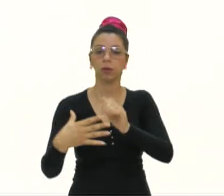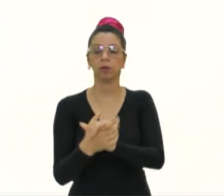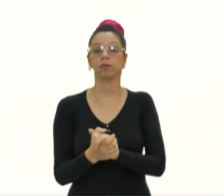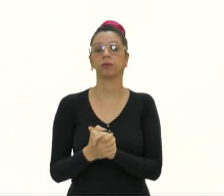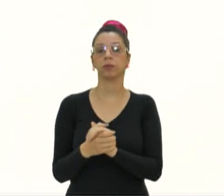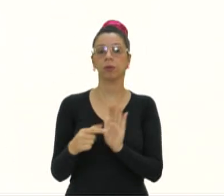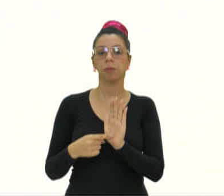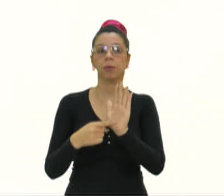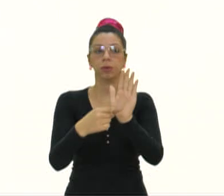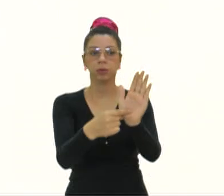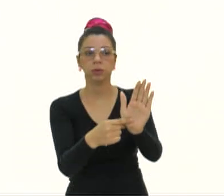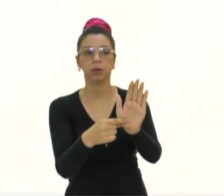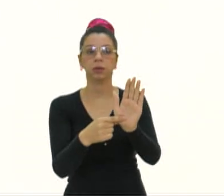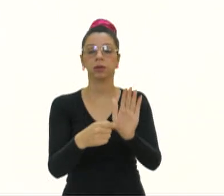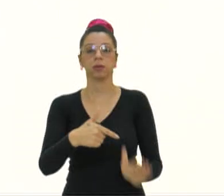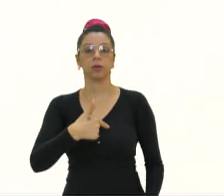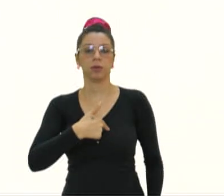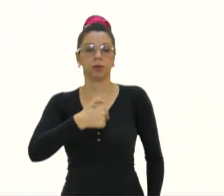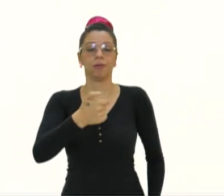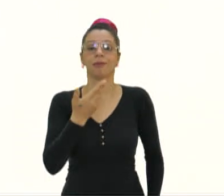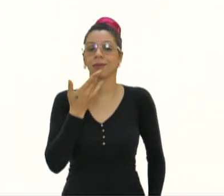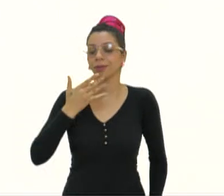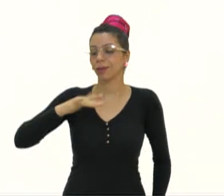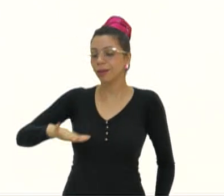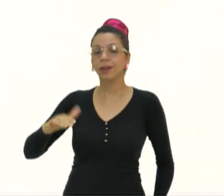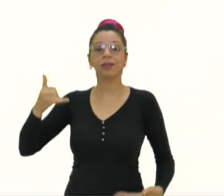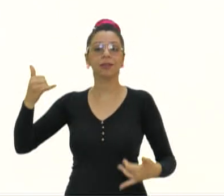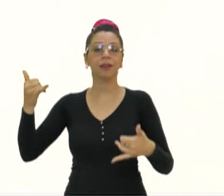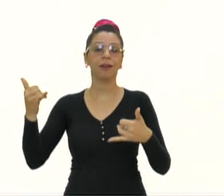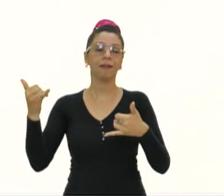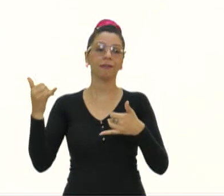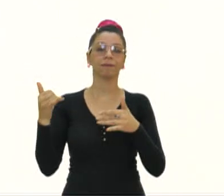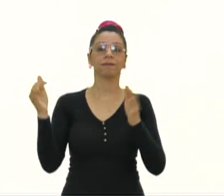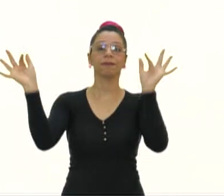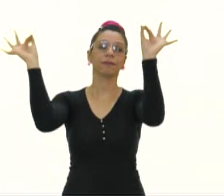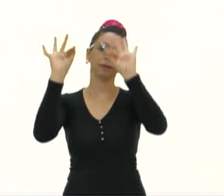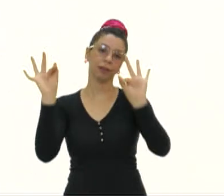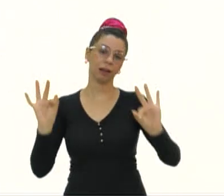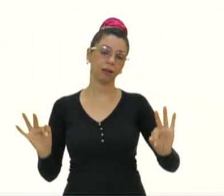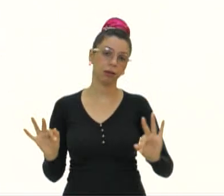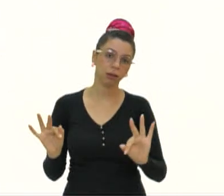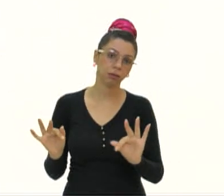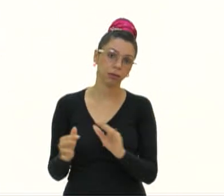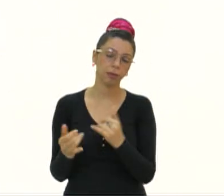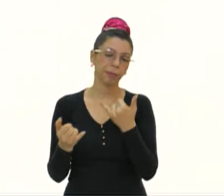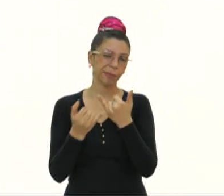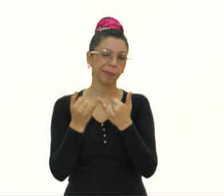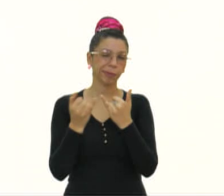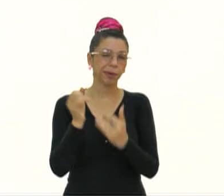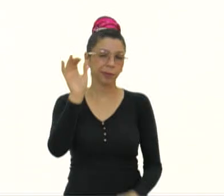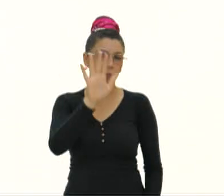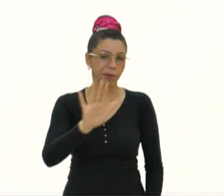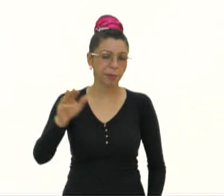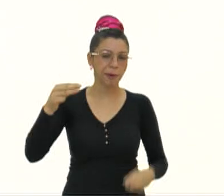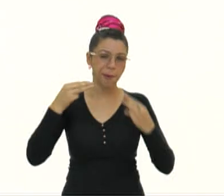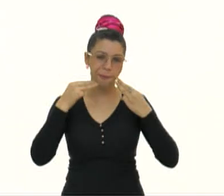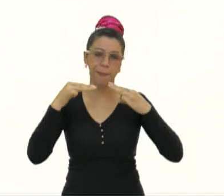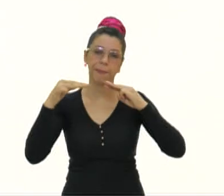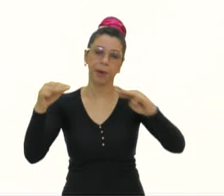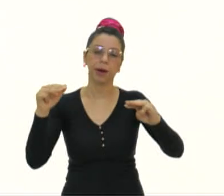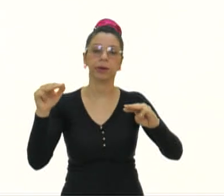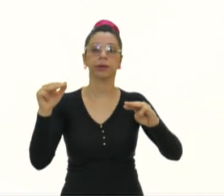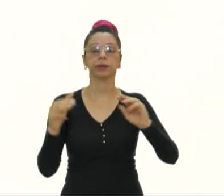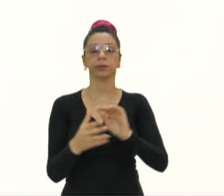sorridente, com crianças felizes, né? Bem típico do populismo essa estetização do poder,